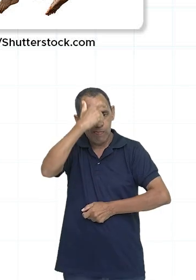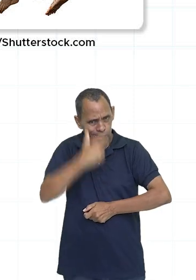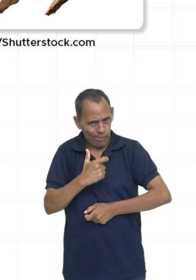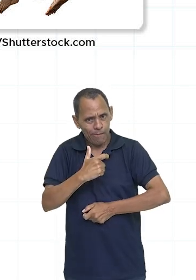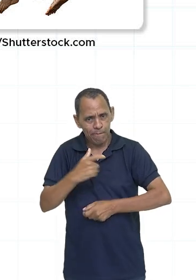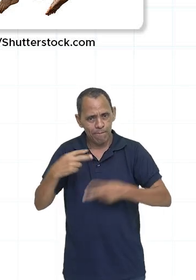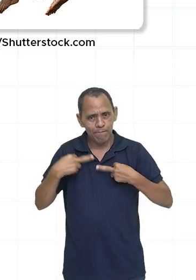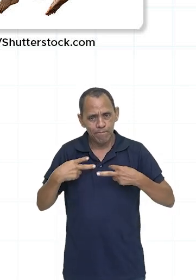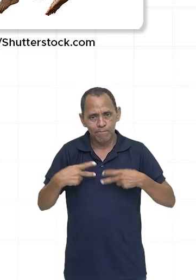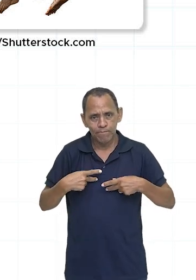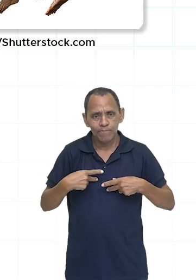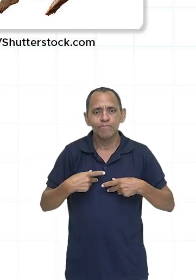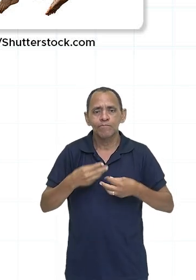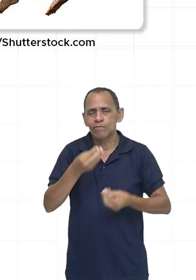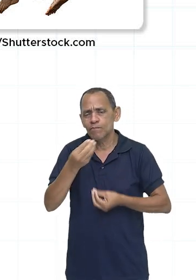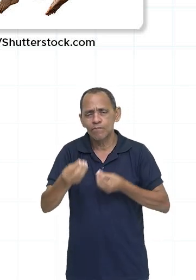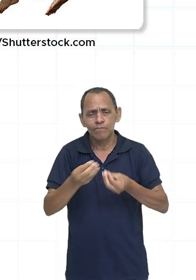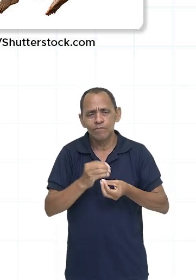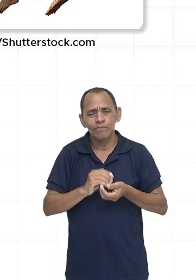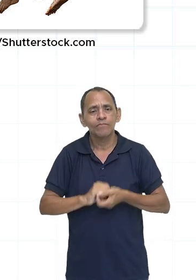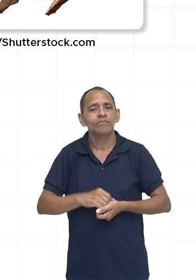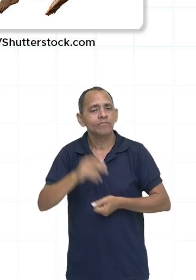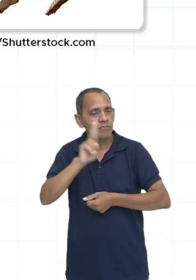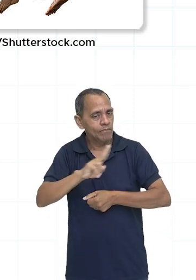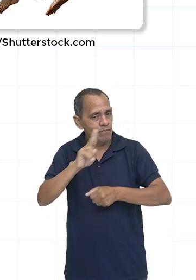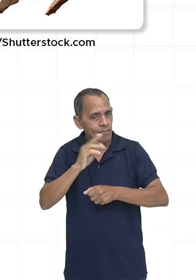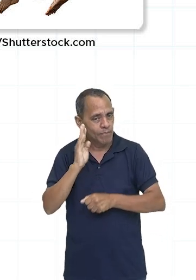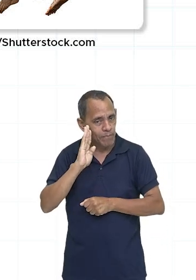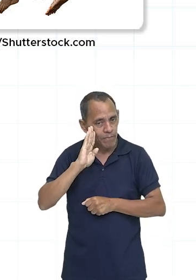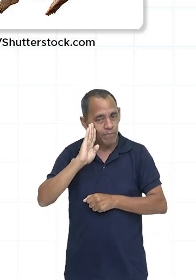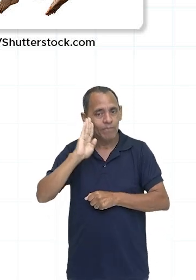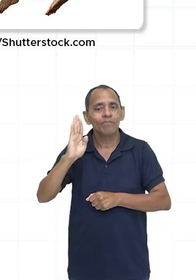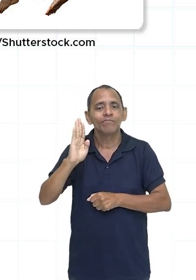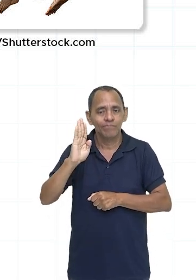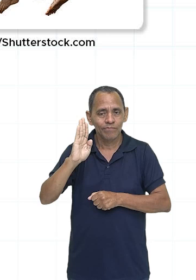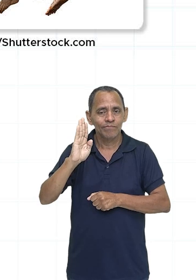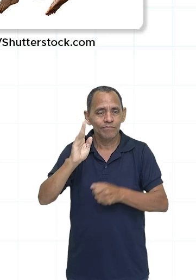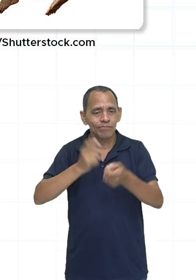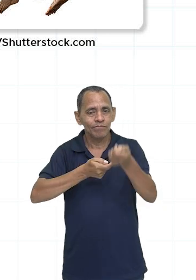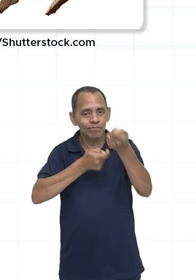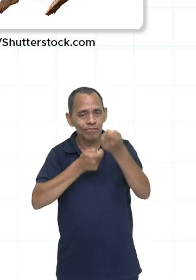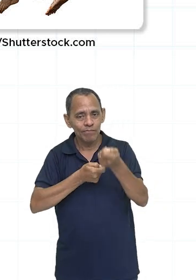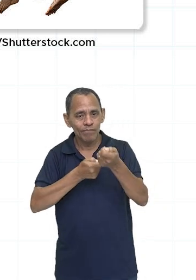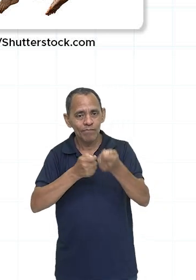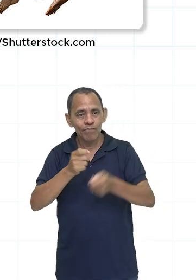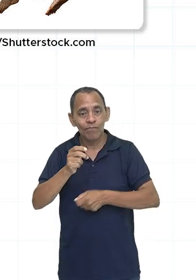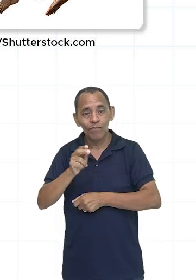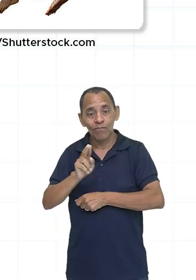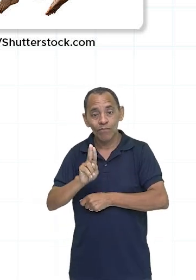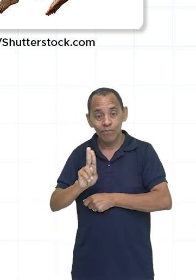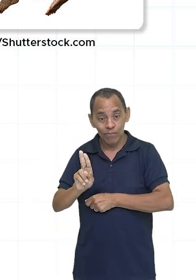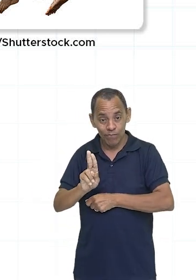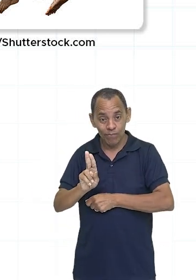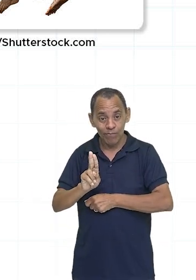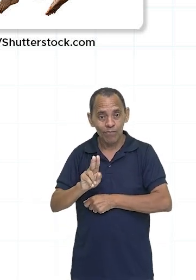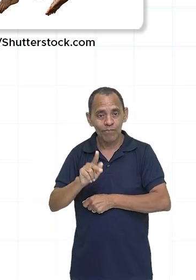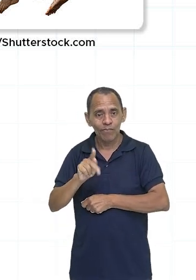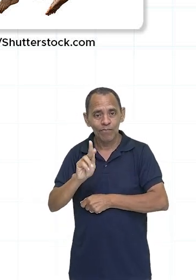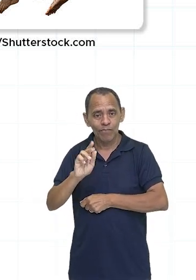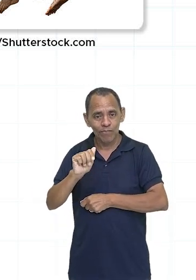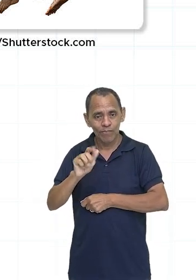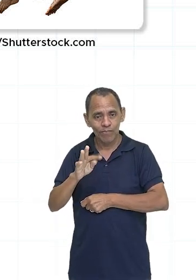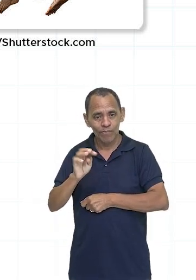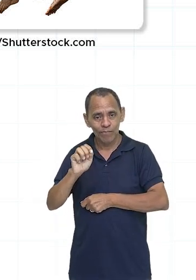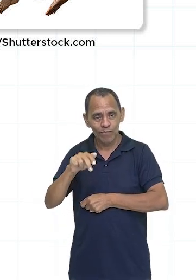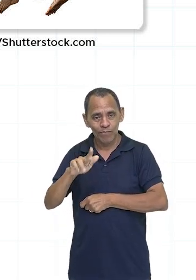humano através da aplicação dos princípios da espada, chamada de katana. O atleta